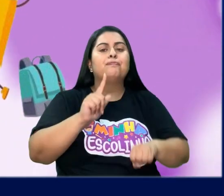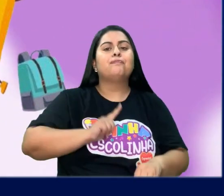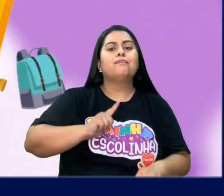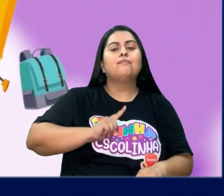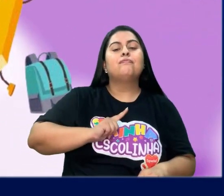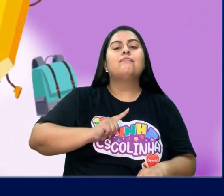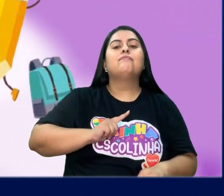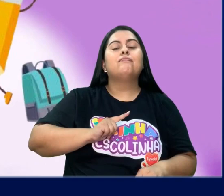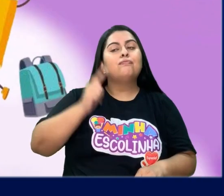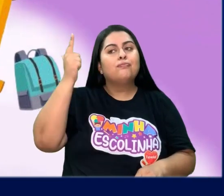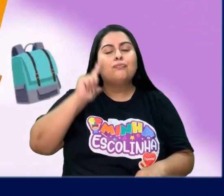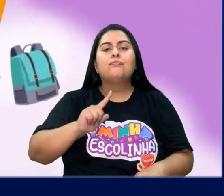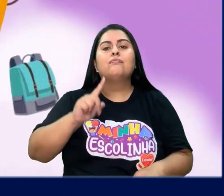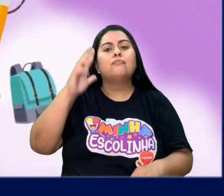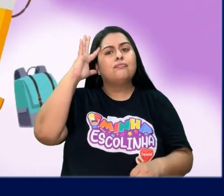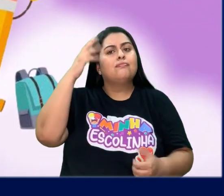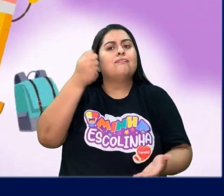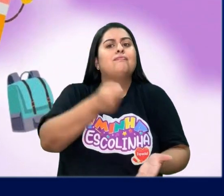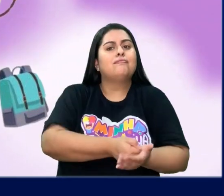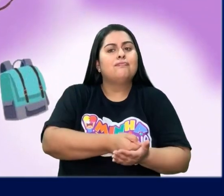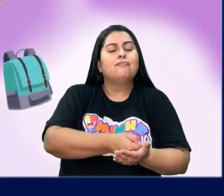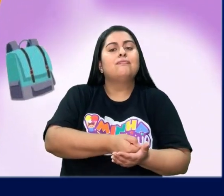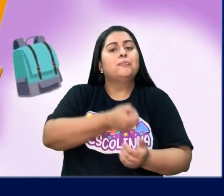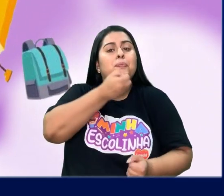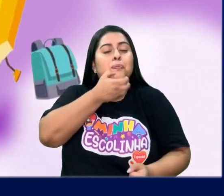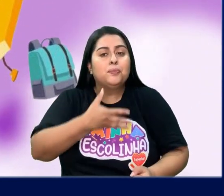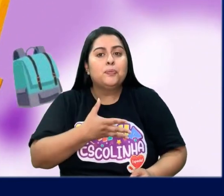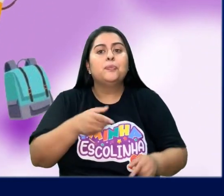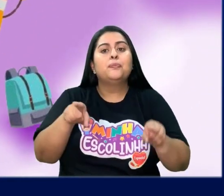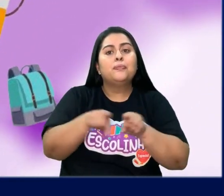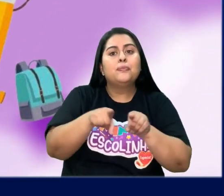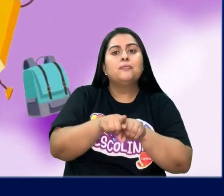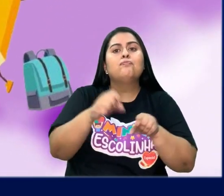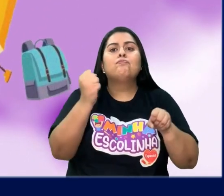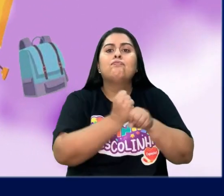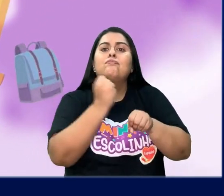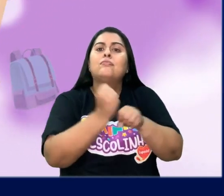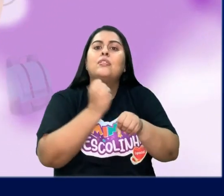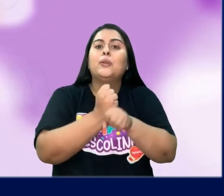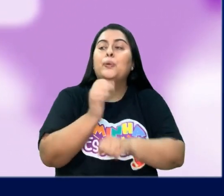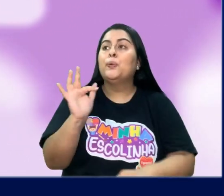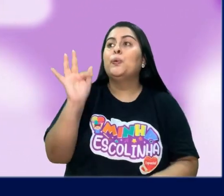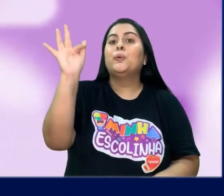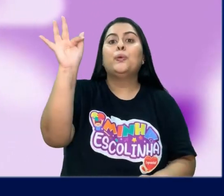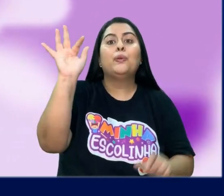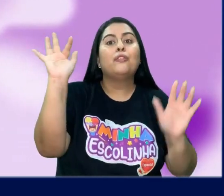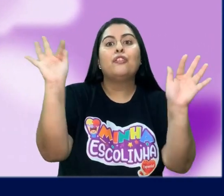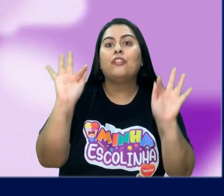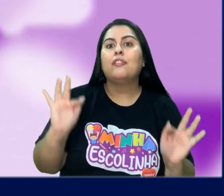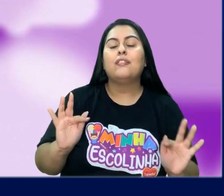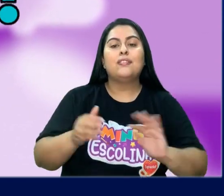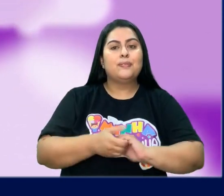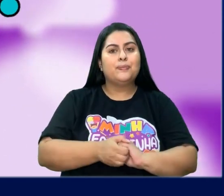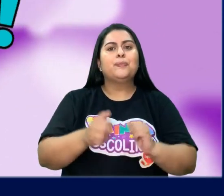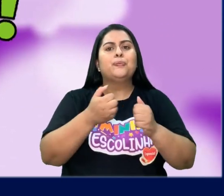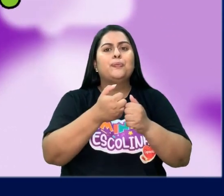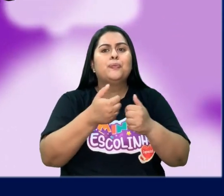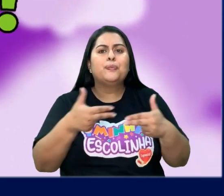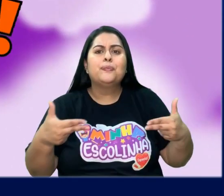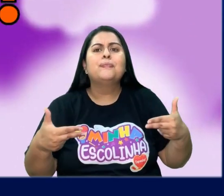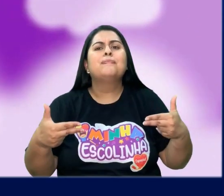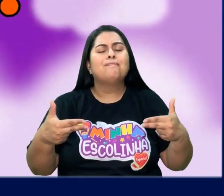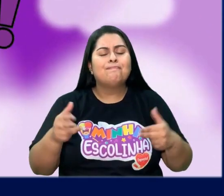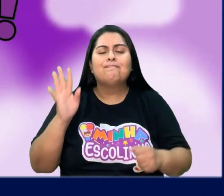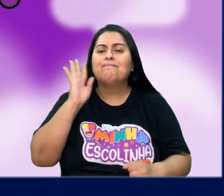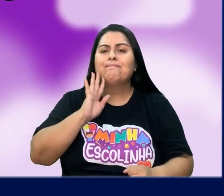as próprias decisões e de construir um futuro mais feliz e abundante, cheio de coisas